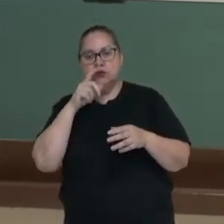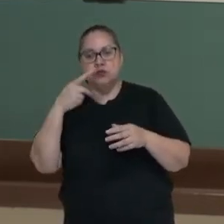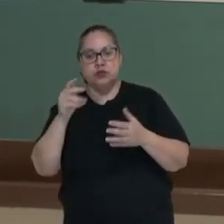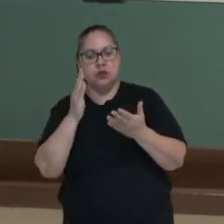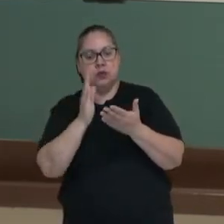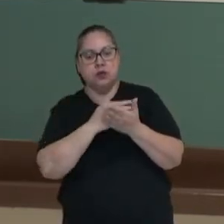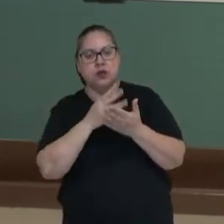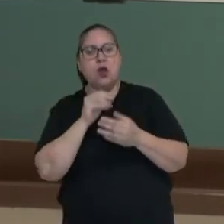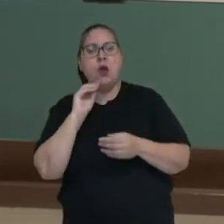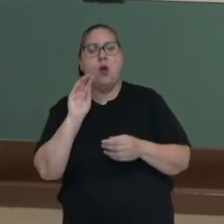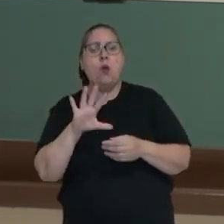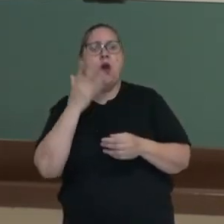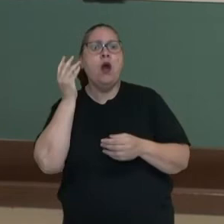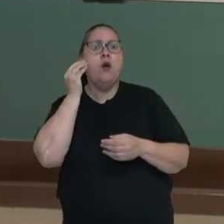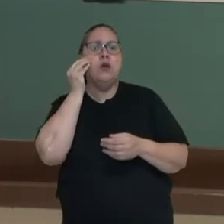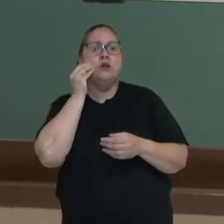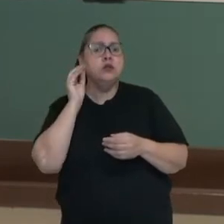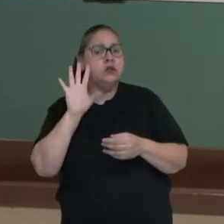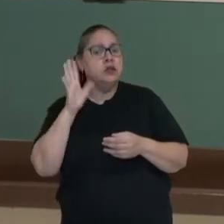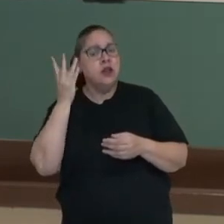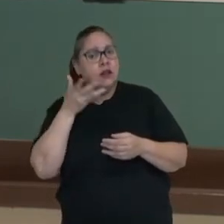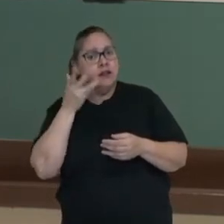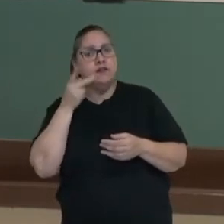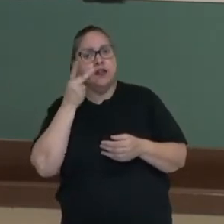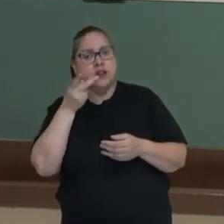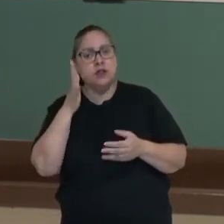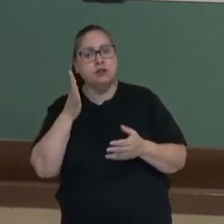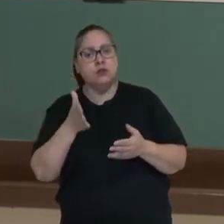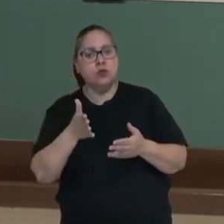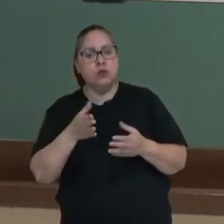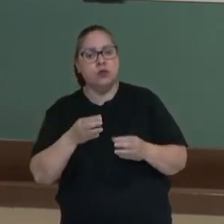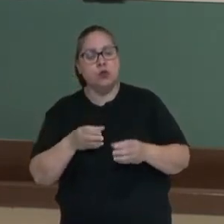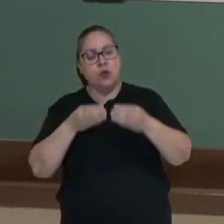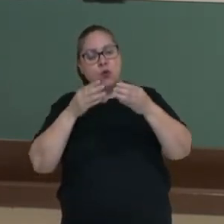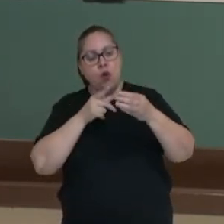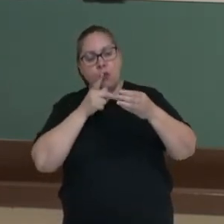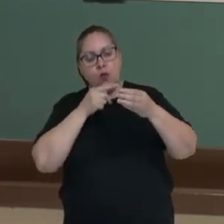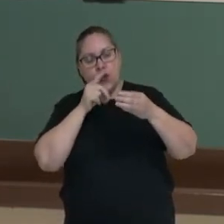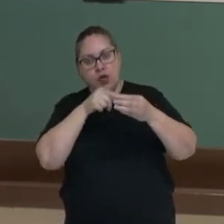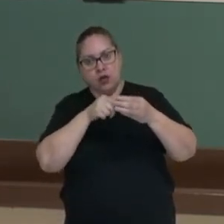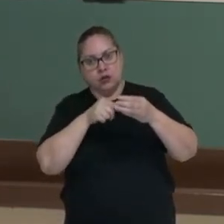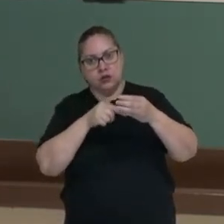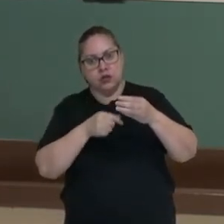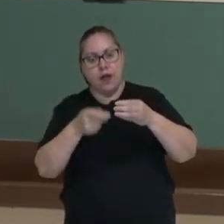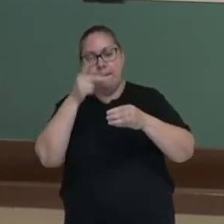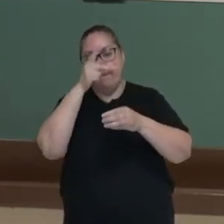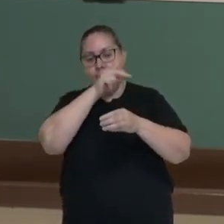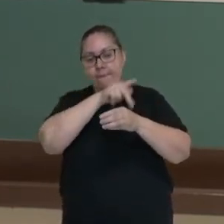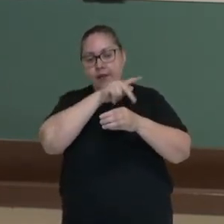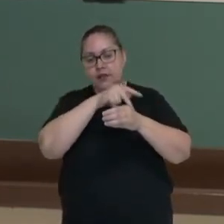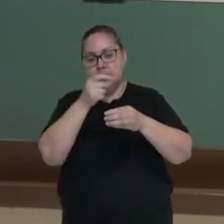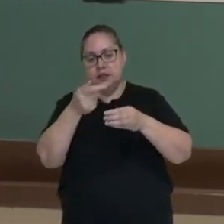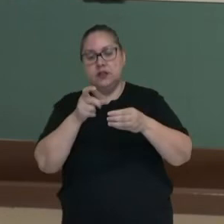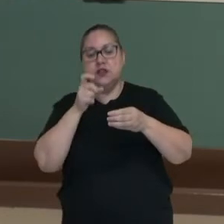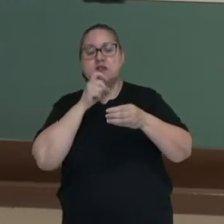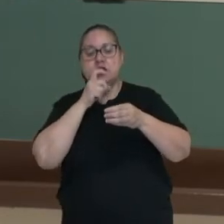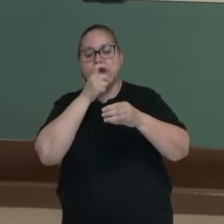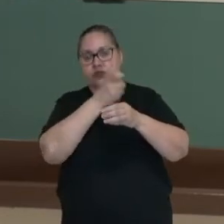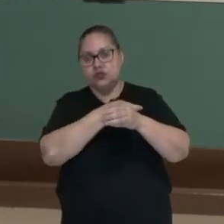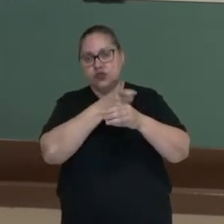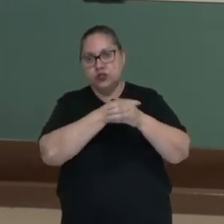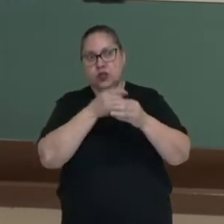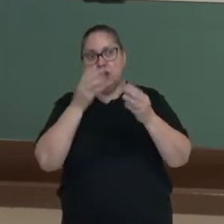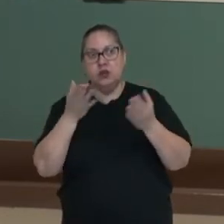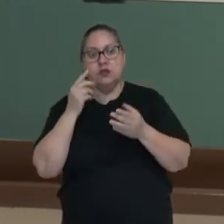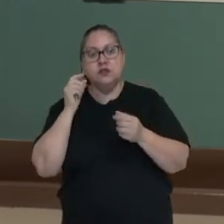qual o experimento? Esse que eu acabei de falar para vocês. O copo com água, a pedrinha e o cubo de gelo. Agora